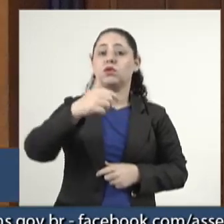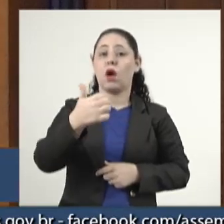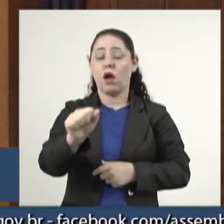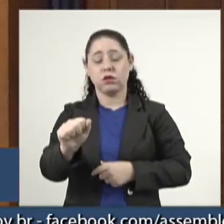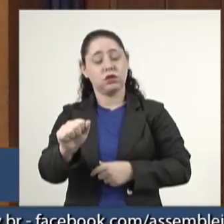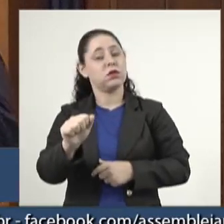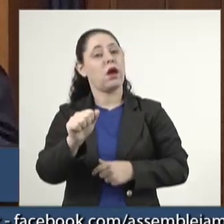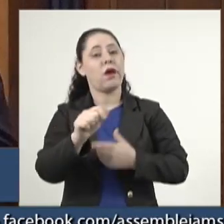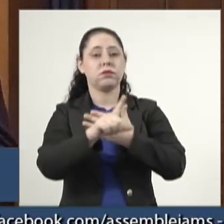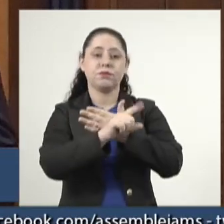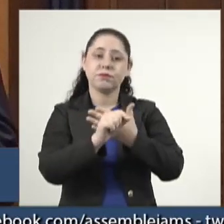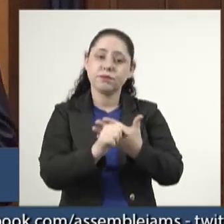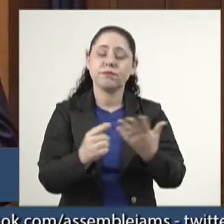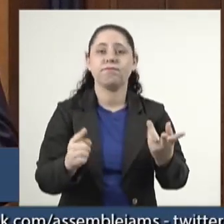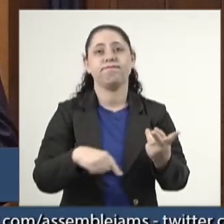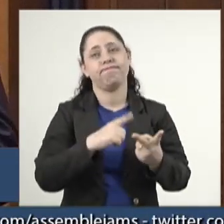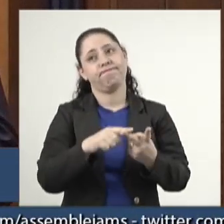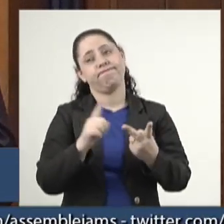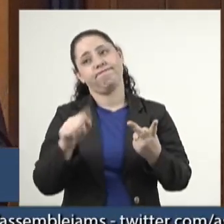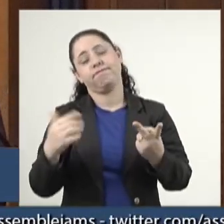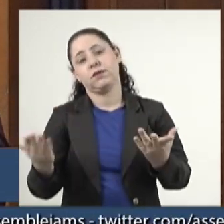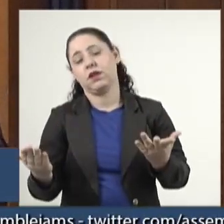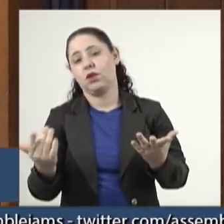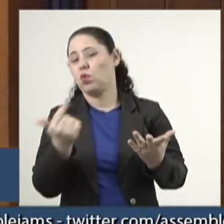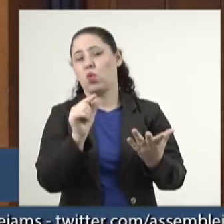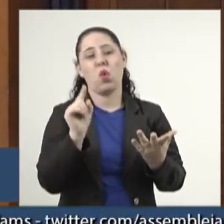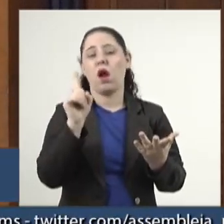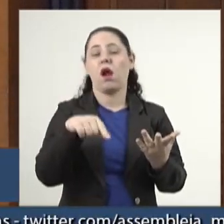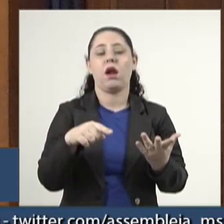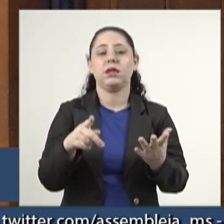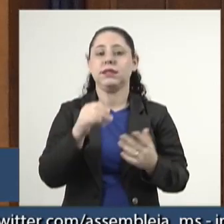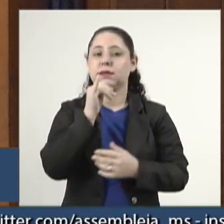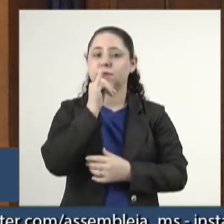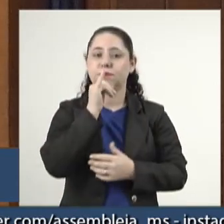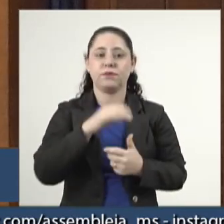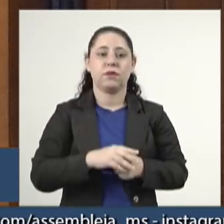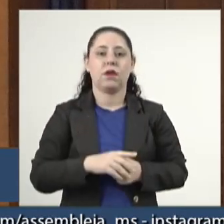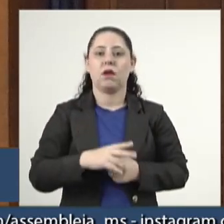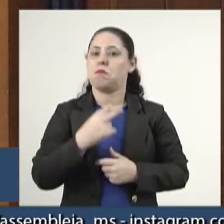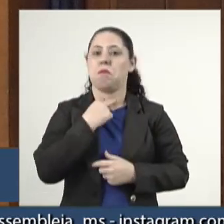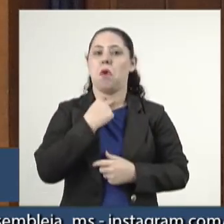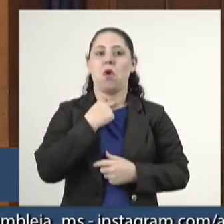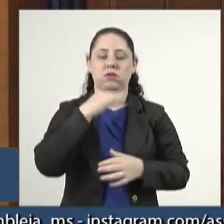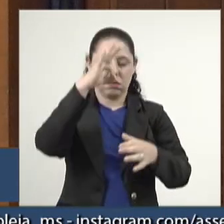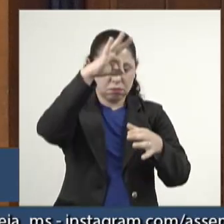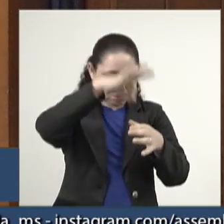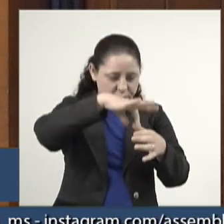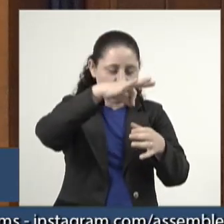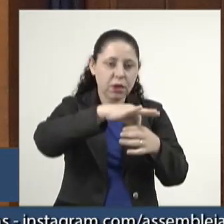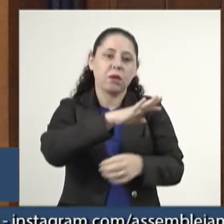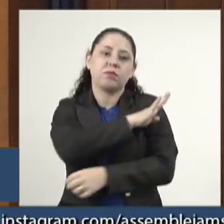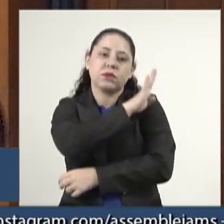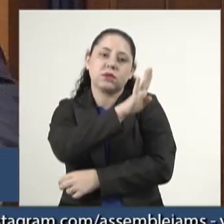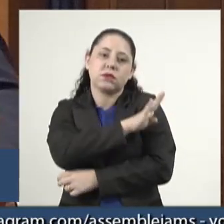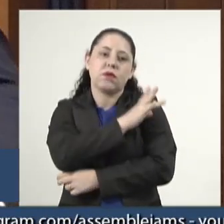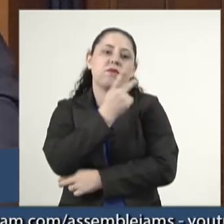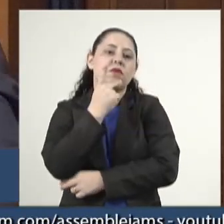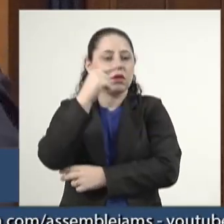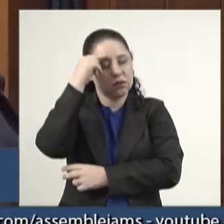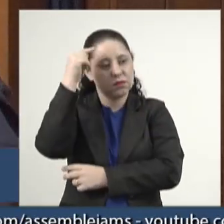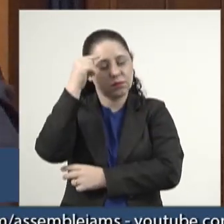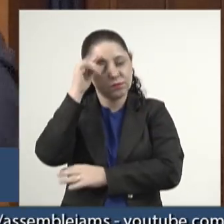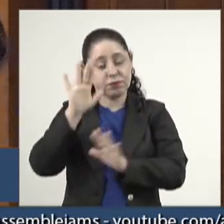né, no Pantanal, e não é o caso de não poder plantar aqui em Bandeirantes, como disse o deputado